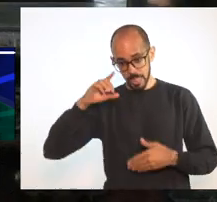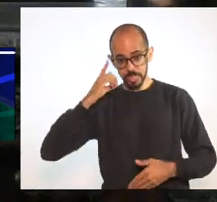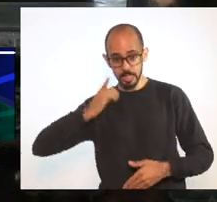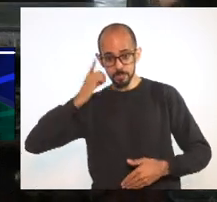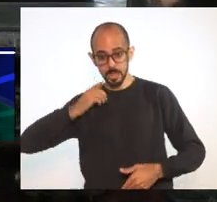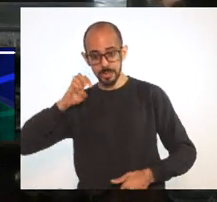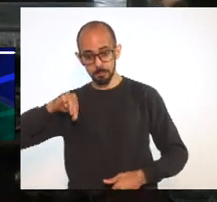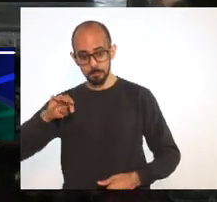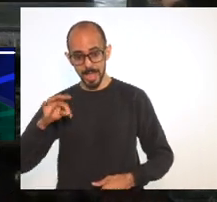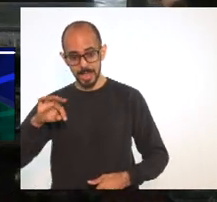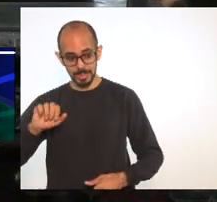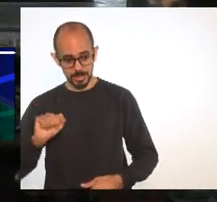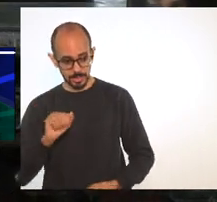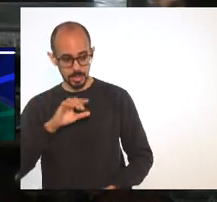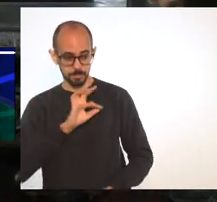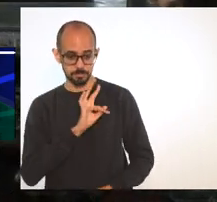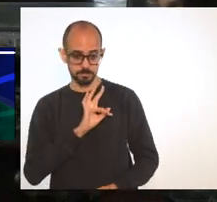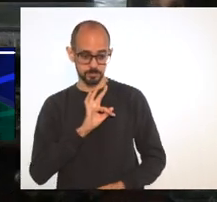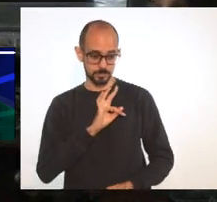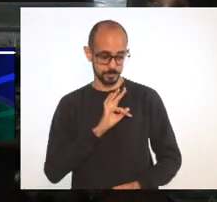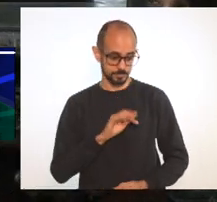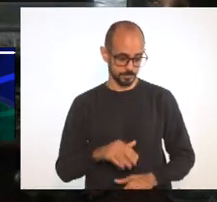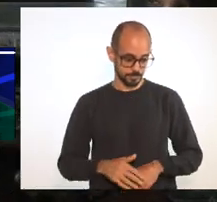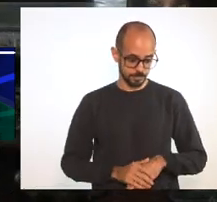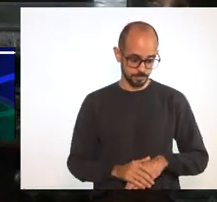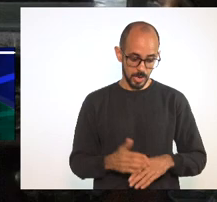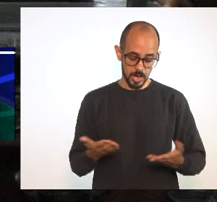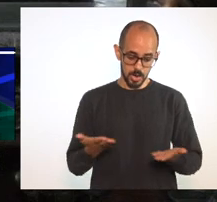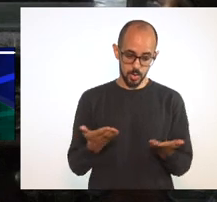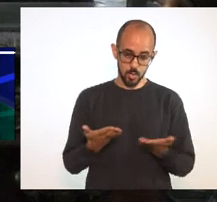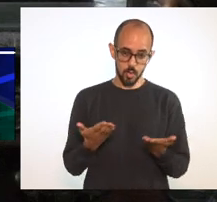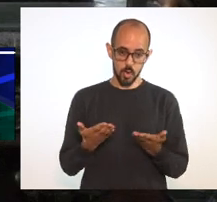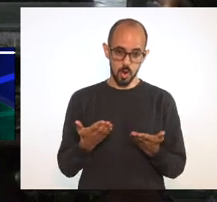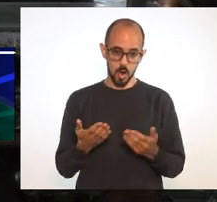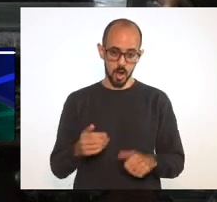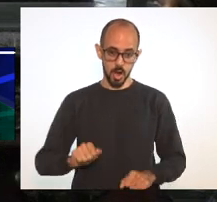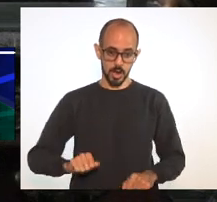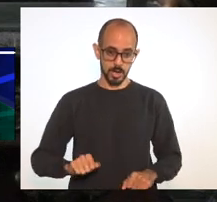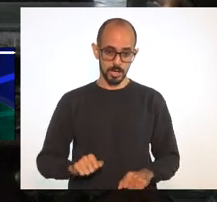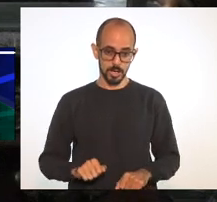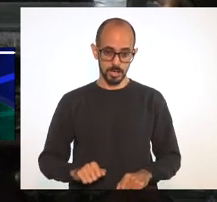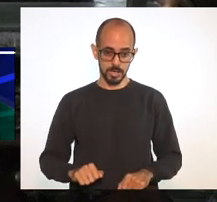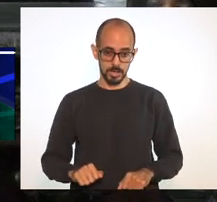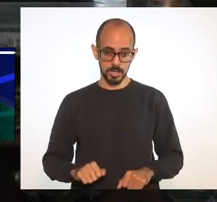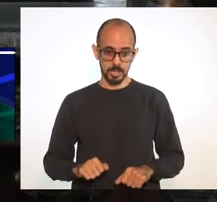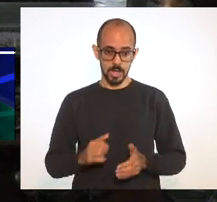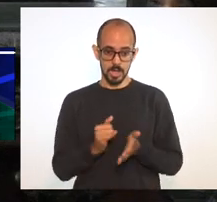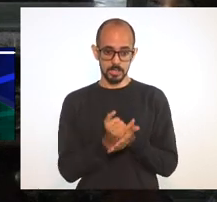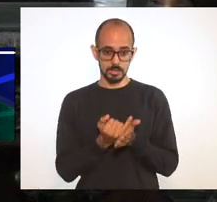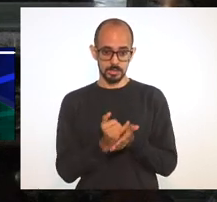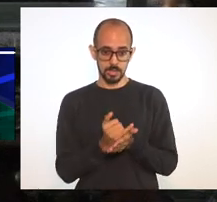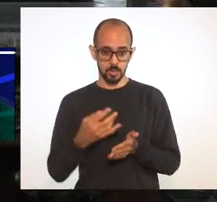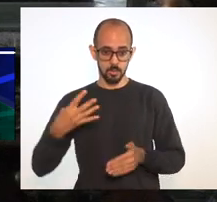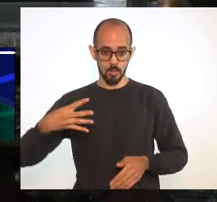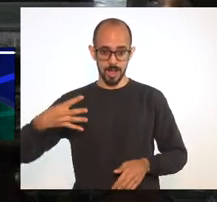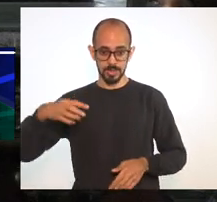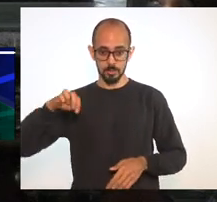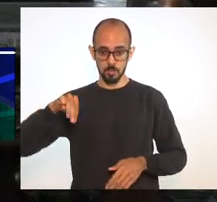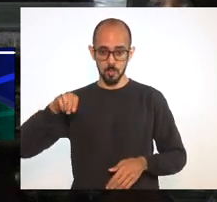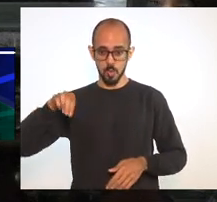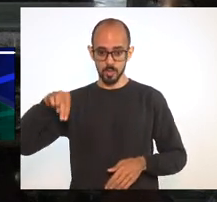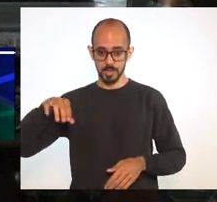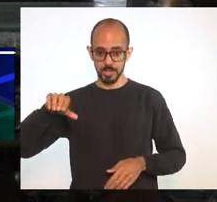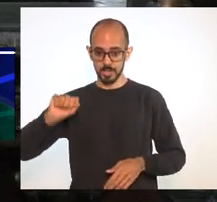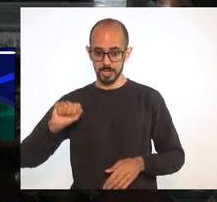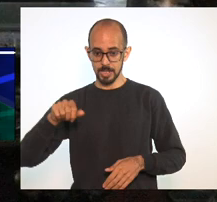Marta Rocha. Eu passo a quarta inscrita, que é a deputada Mônica Francisco. A senhora tem